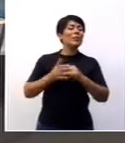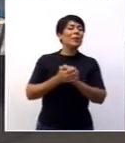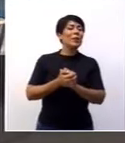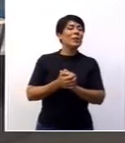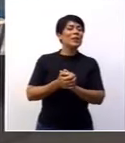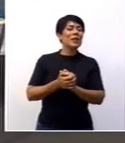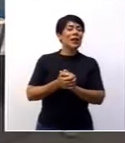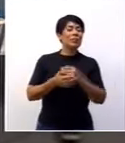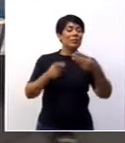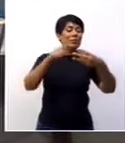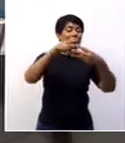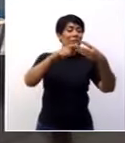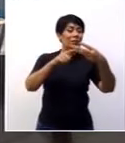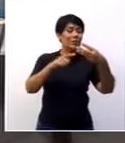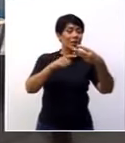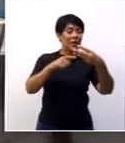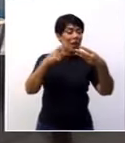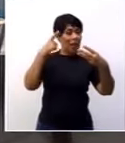3 ideias,